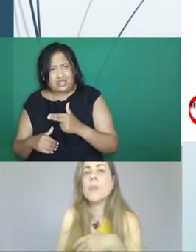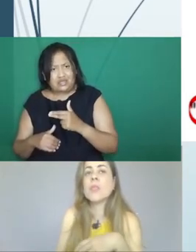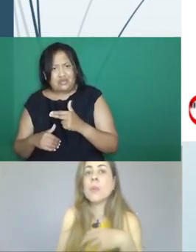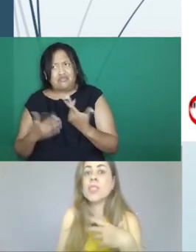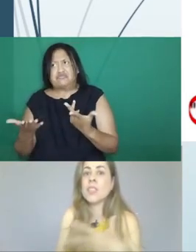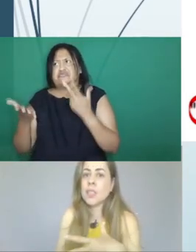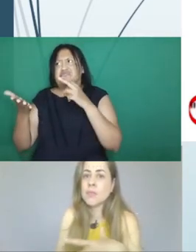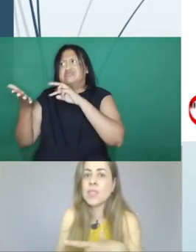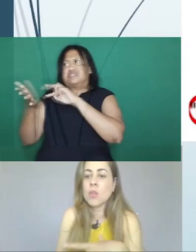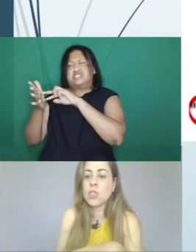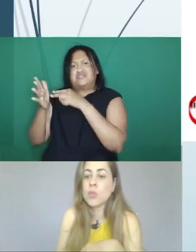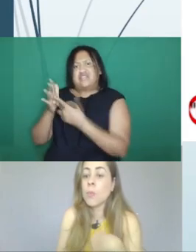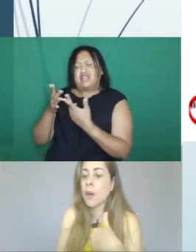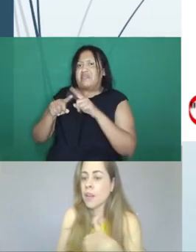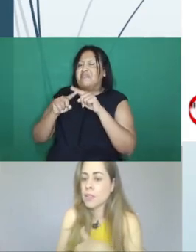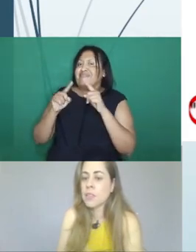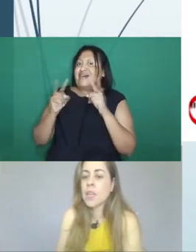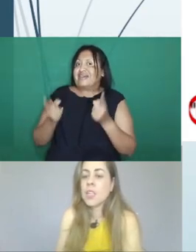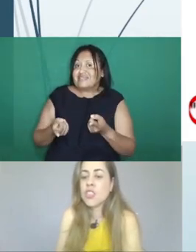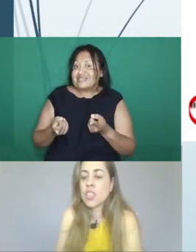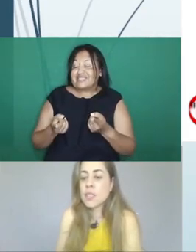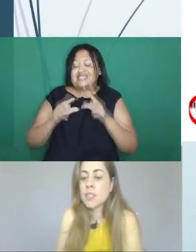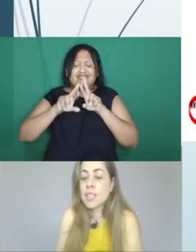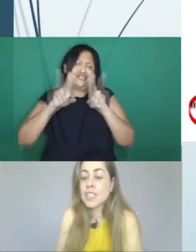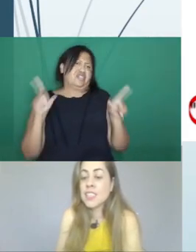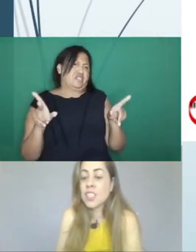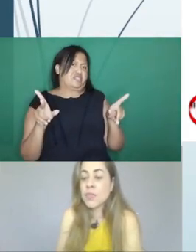mesmo a mesma medida de autismo mas